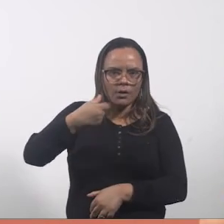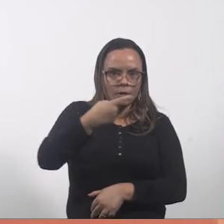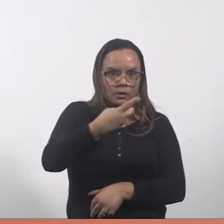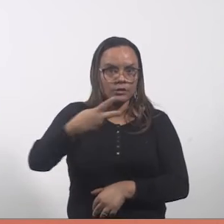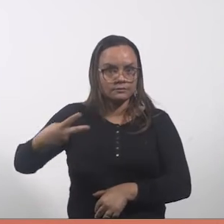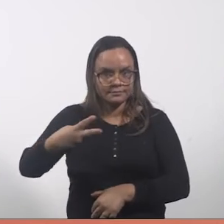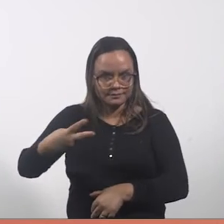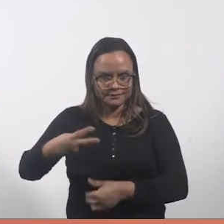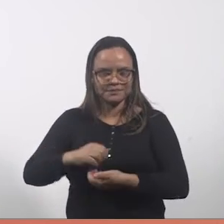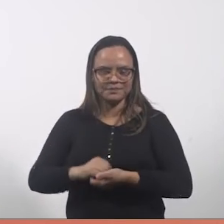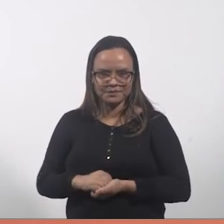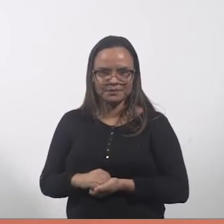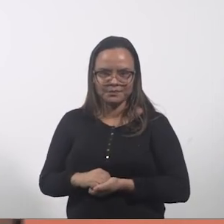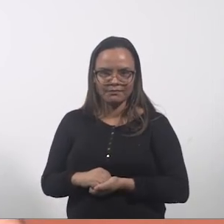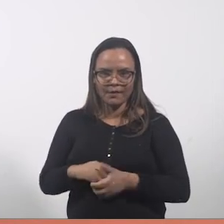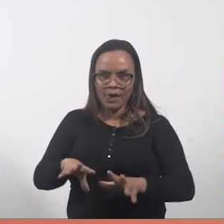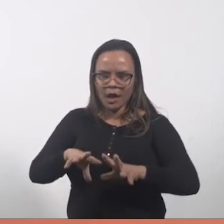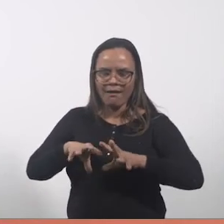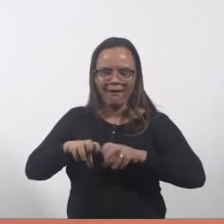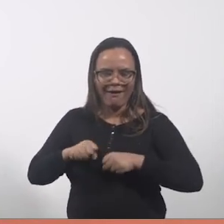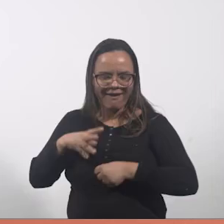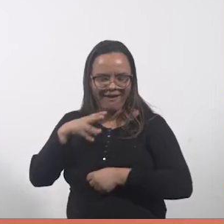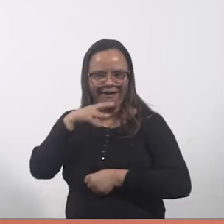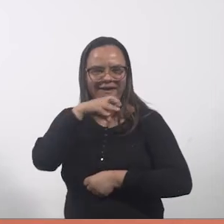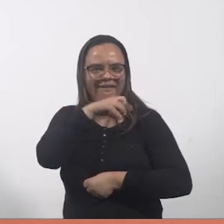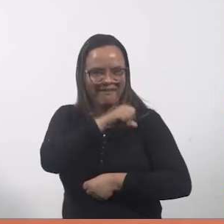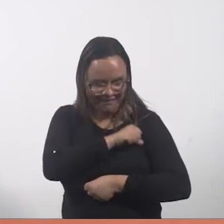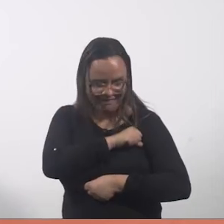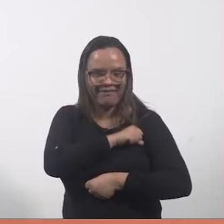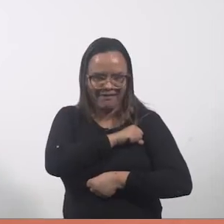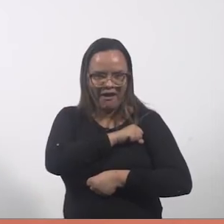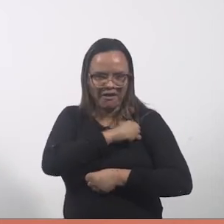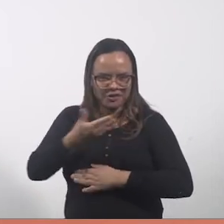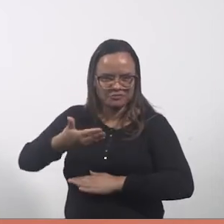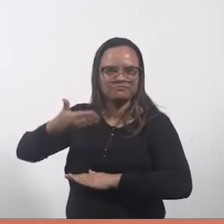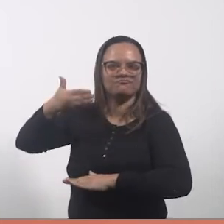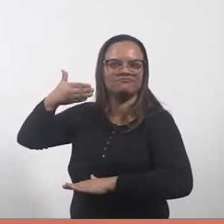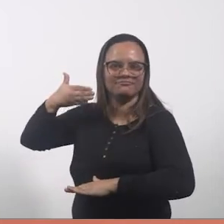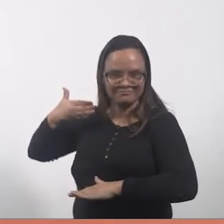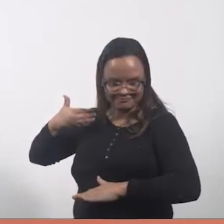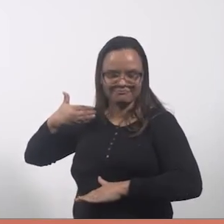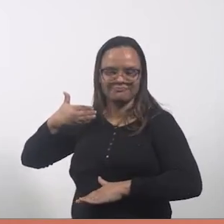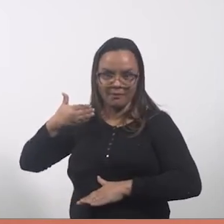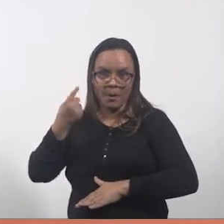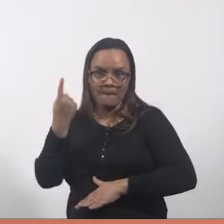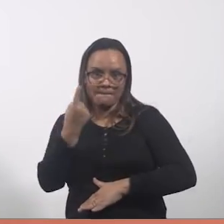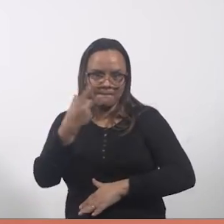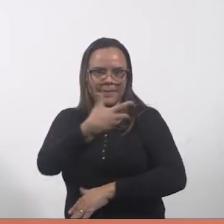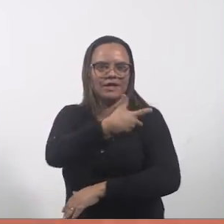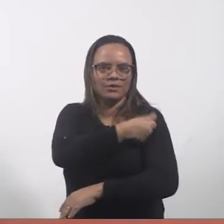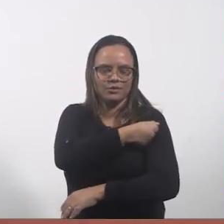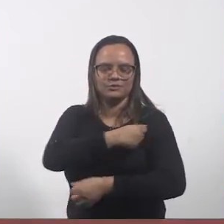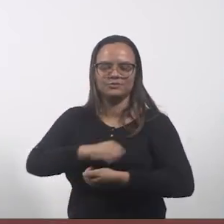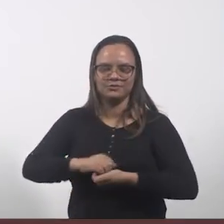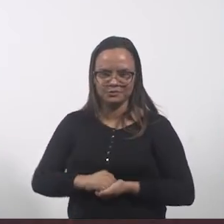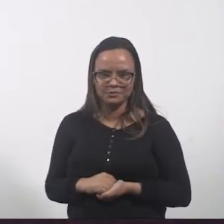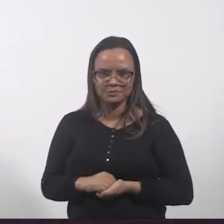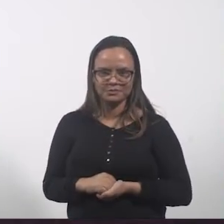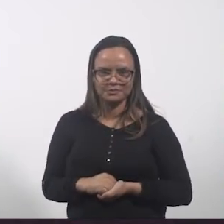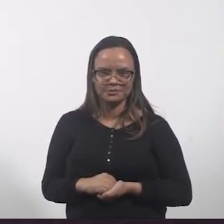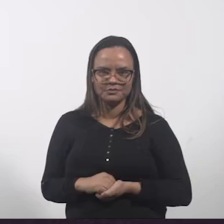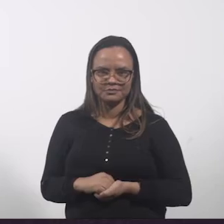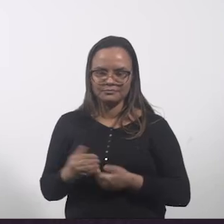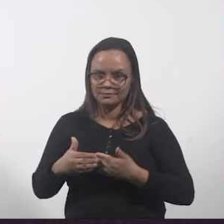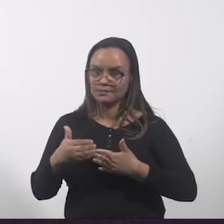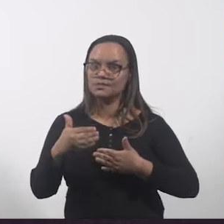ela vai, sem dúvida nenhuma, adquirir rapidamente a velocidade que adquiriu quando administramos a primeira dose.